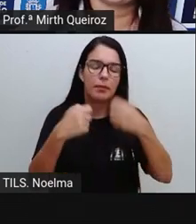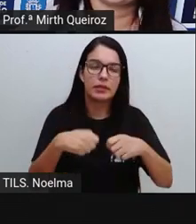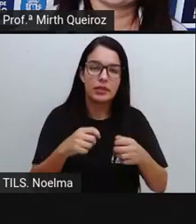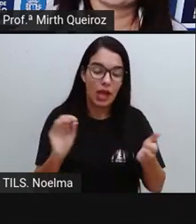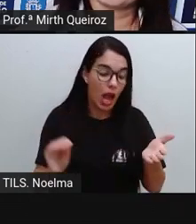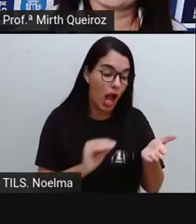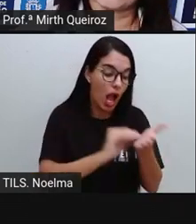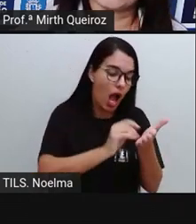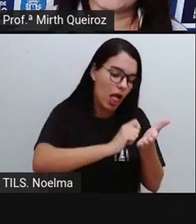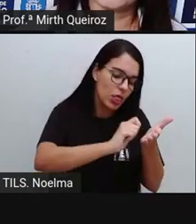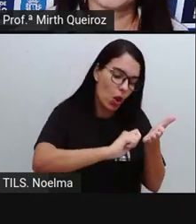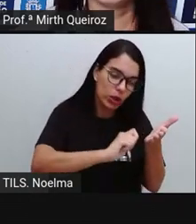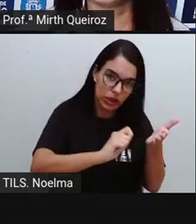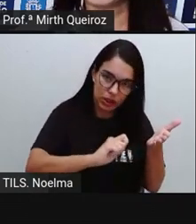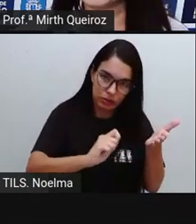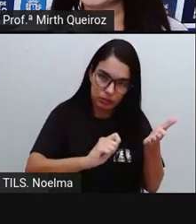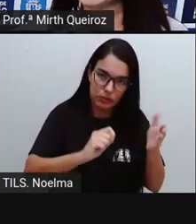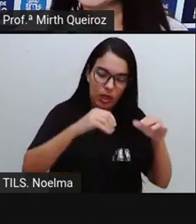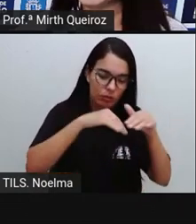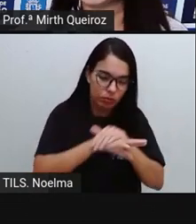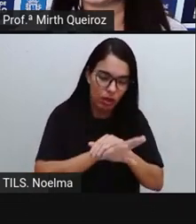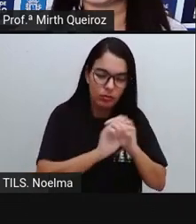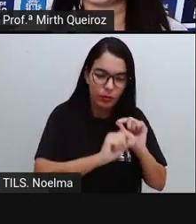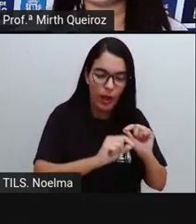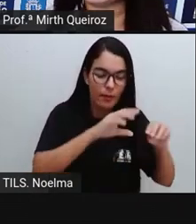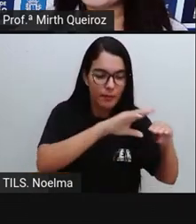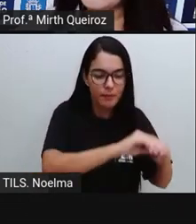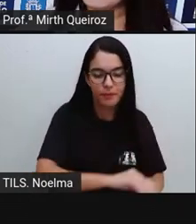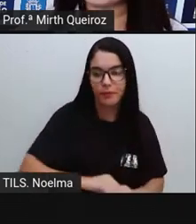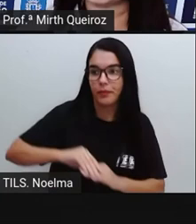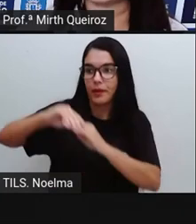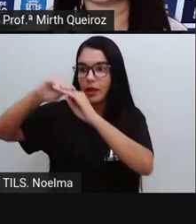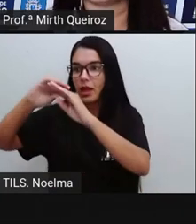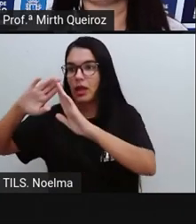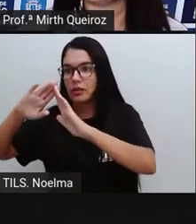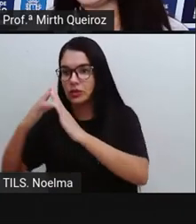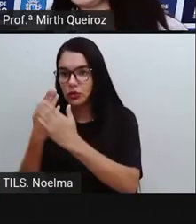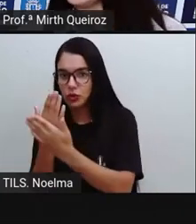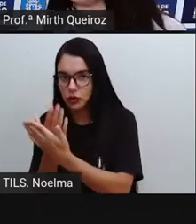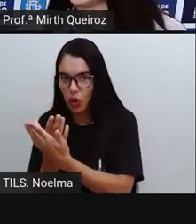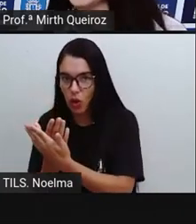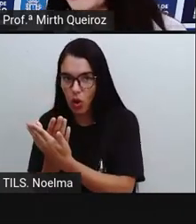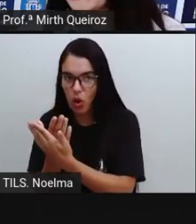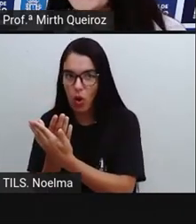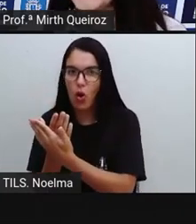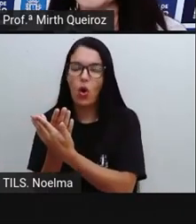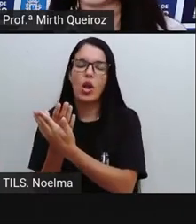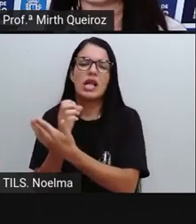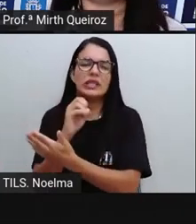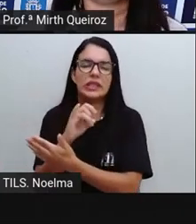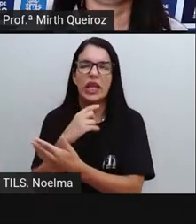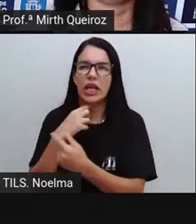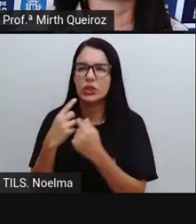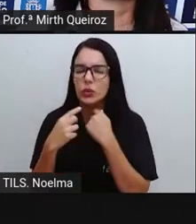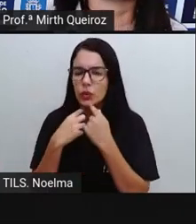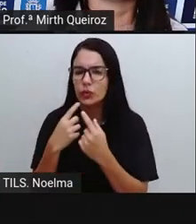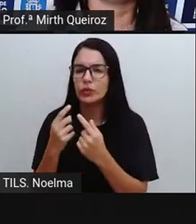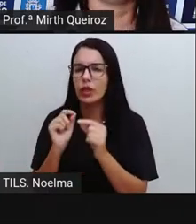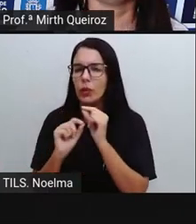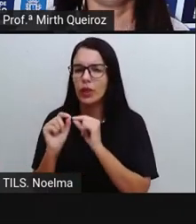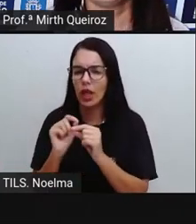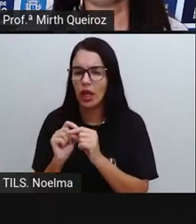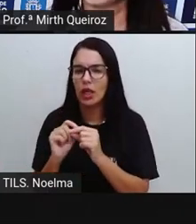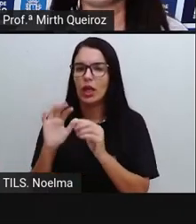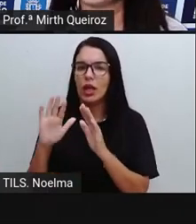estar fazendo essas anotações no caderno de vocês, né? Anotem lá qual foi a questão e qual foi a sua dúvida em relação àquela